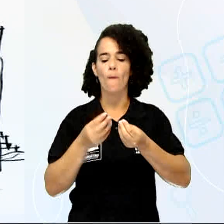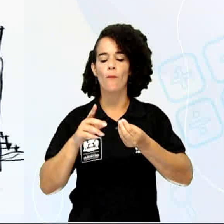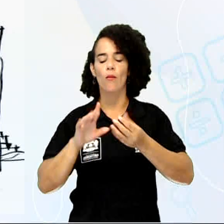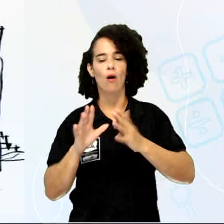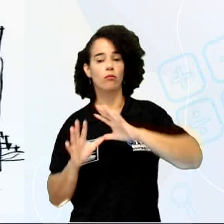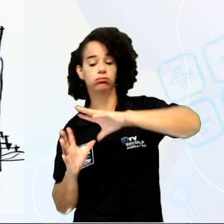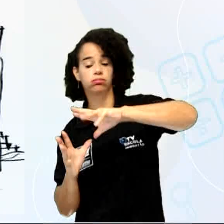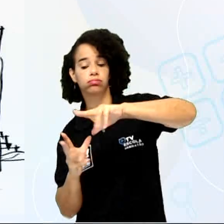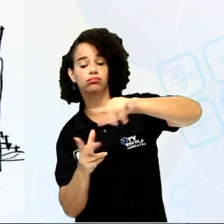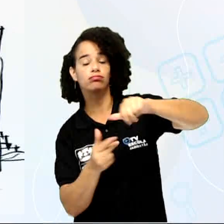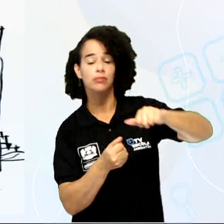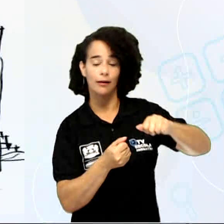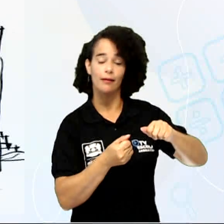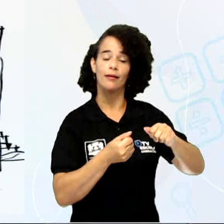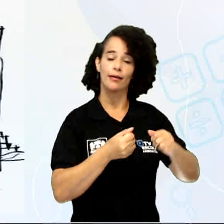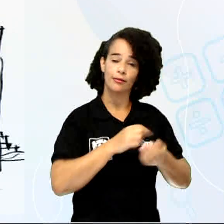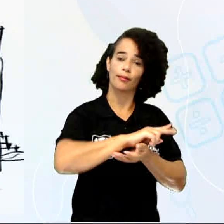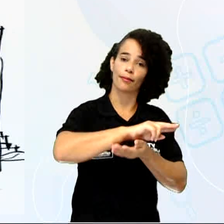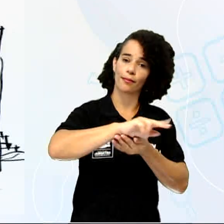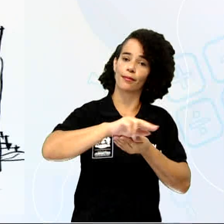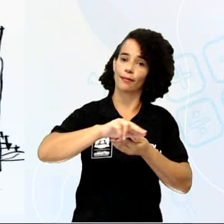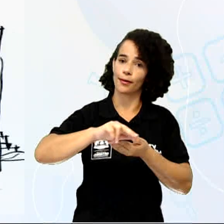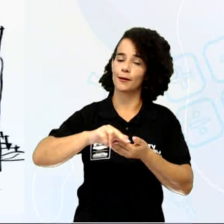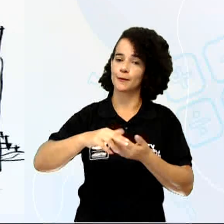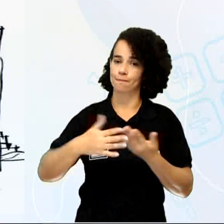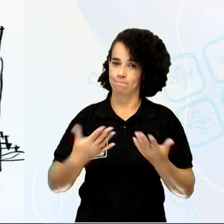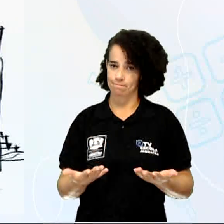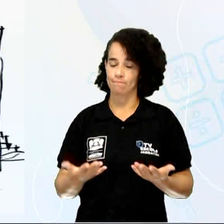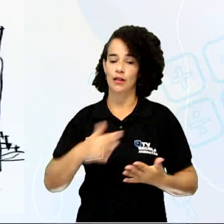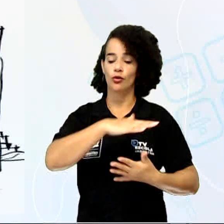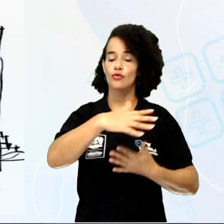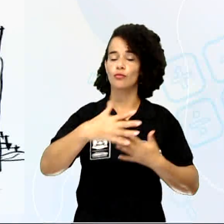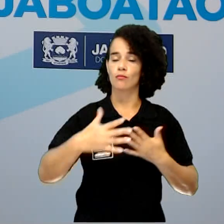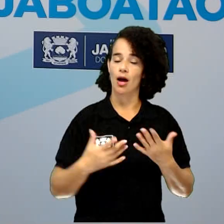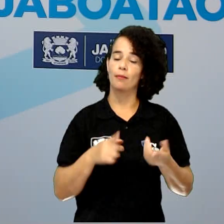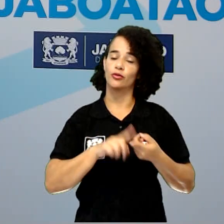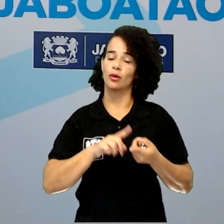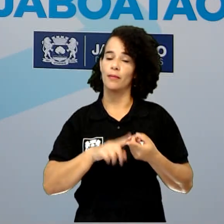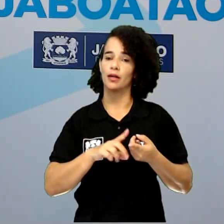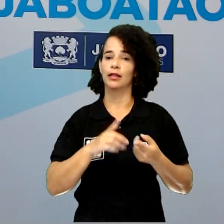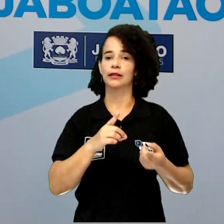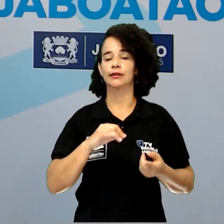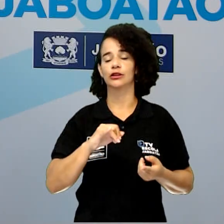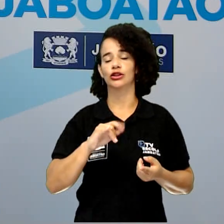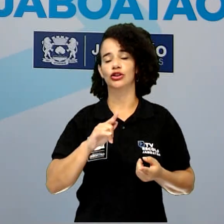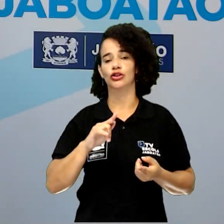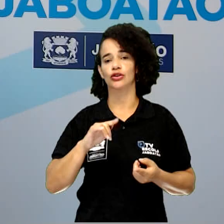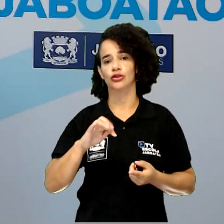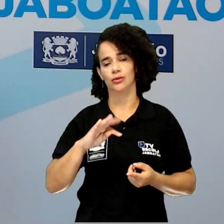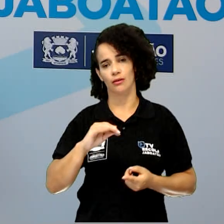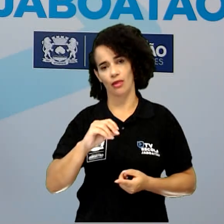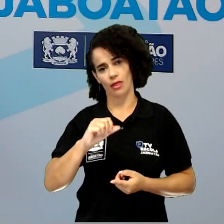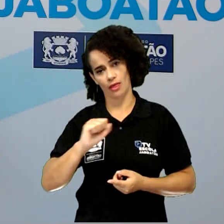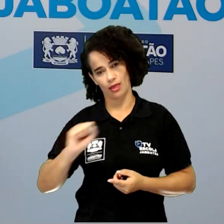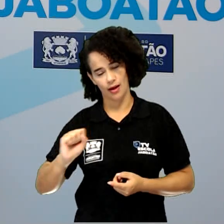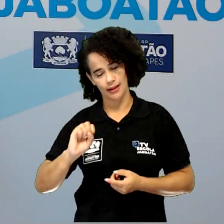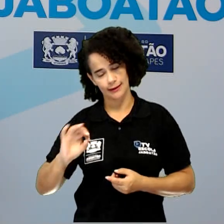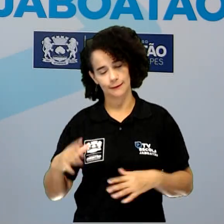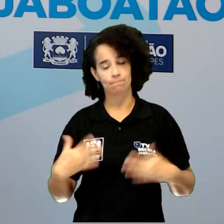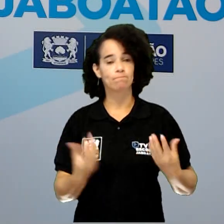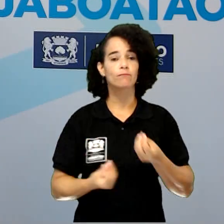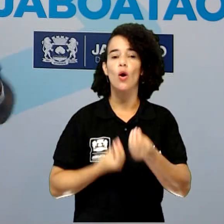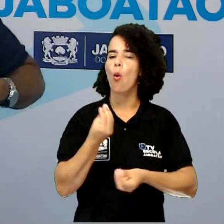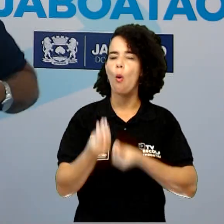o planisfério e, mais recentemente, os mapas digitais, tá? Então, vem aqui comigo. E como é que a